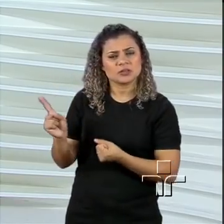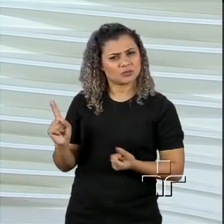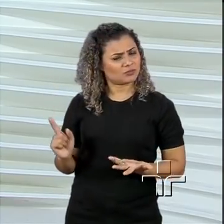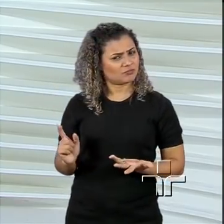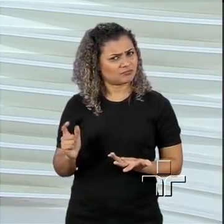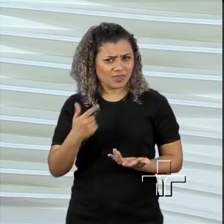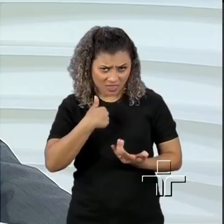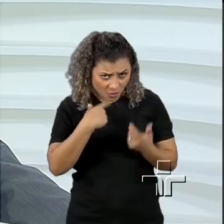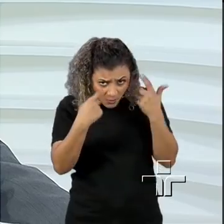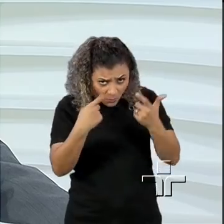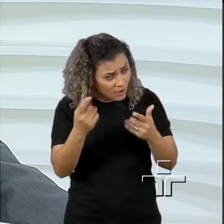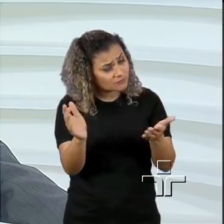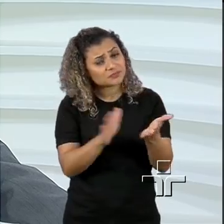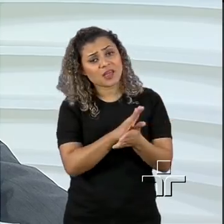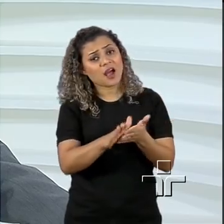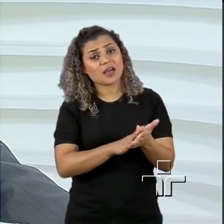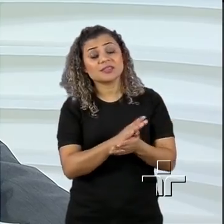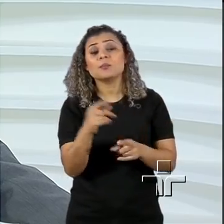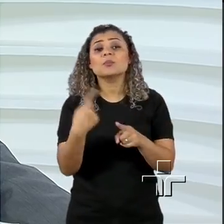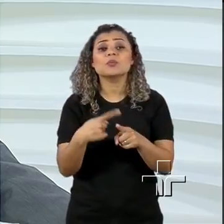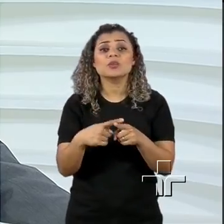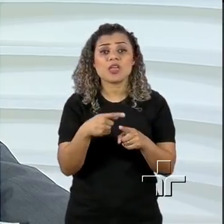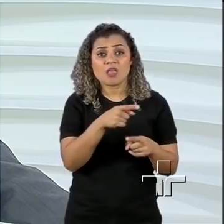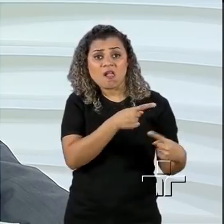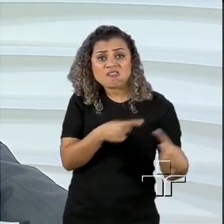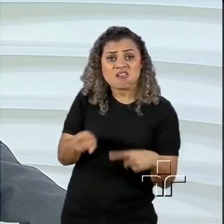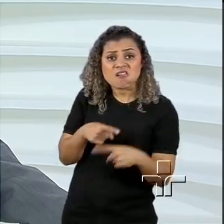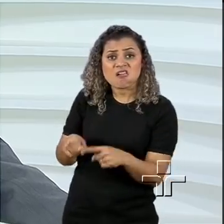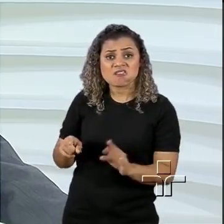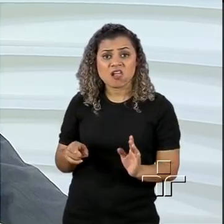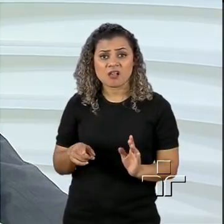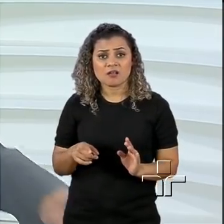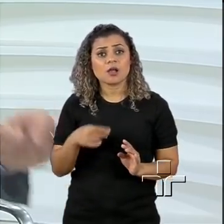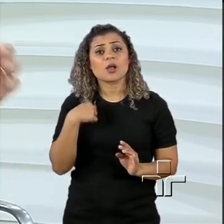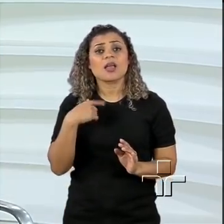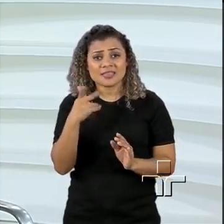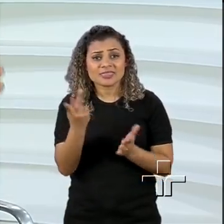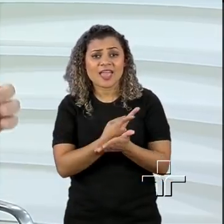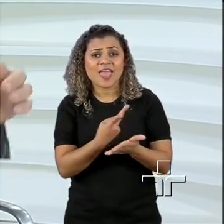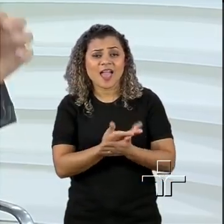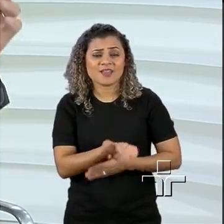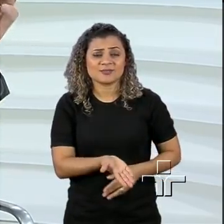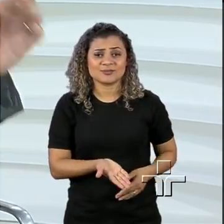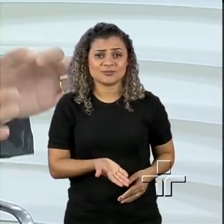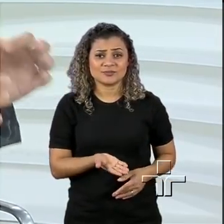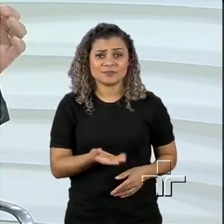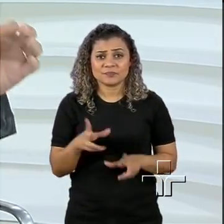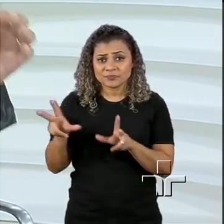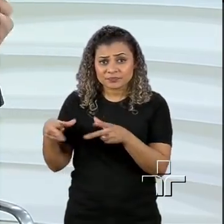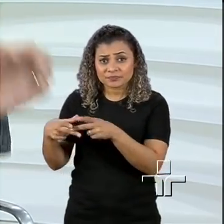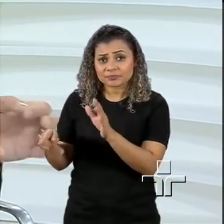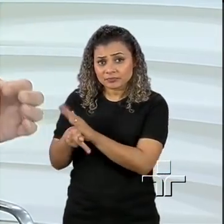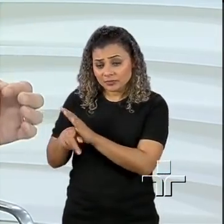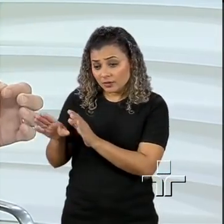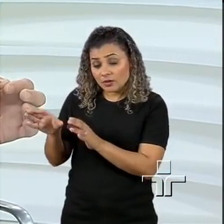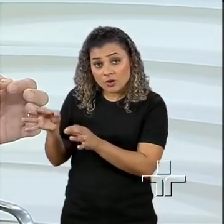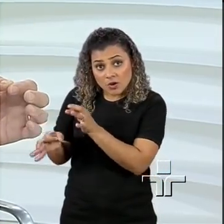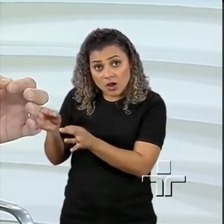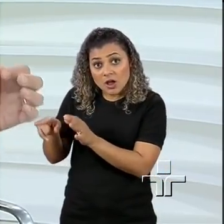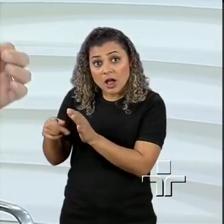Evaldo? Porque ela está ceifada de irregularidade. Ou seja, quando o Tribunal de Contas aprova a conta de um